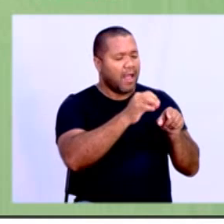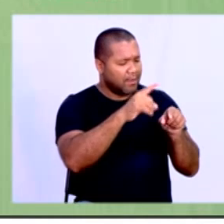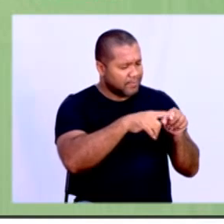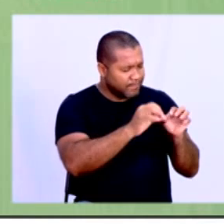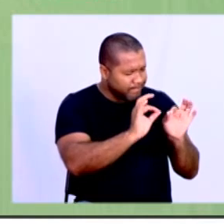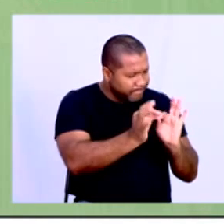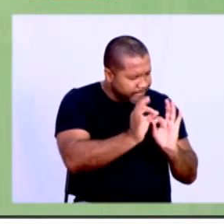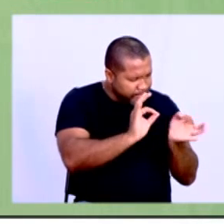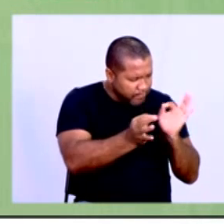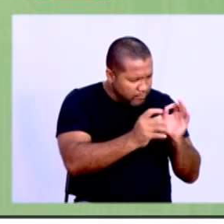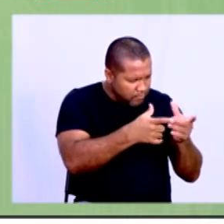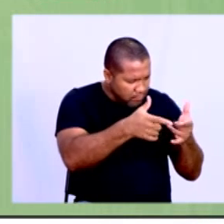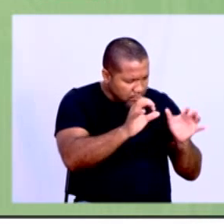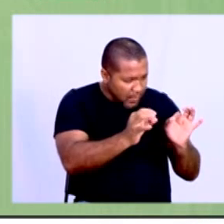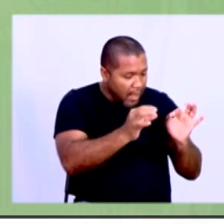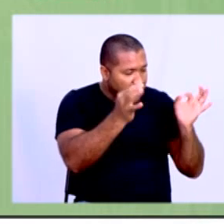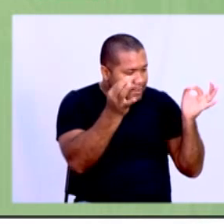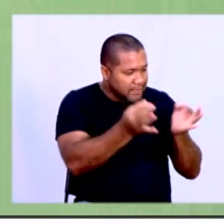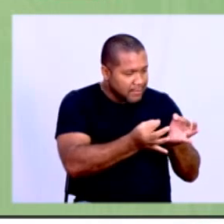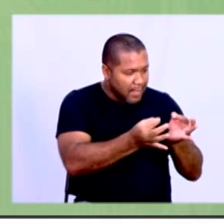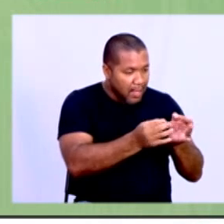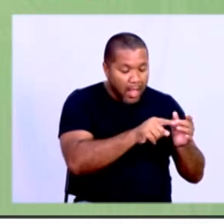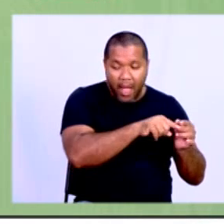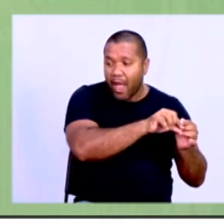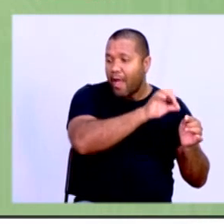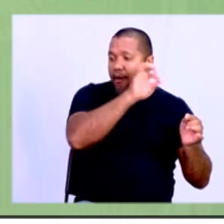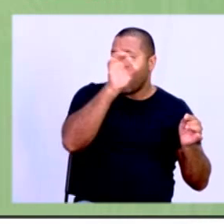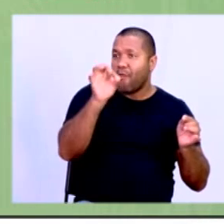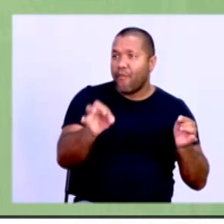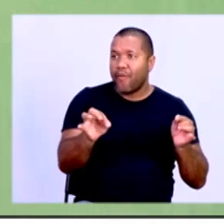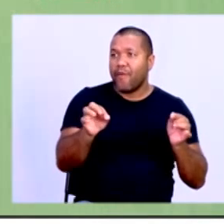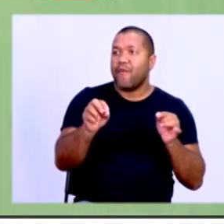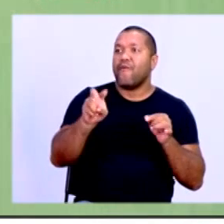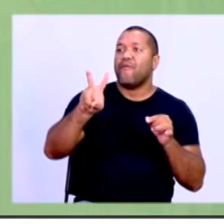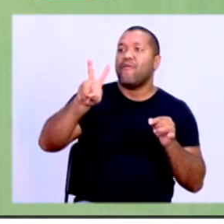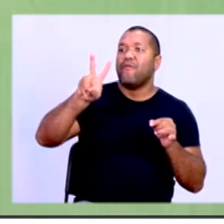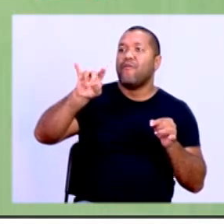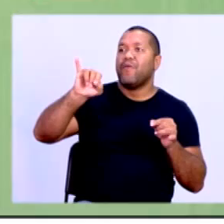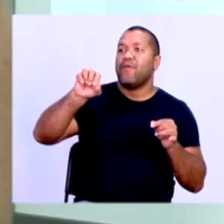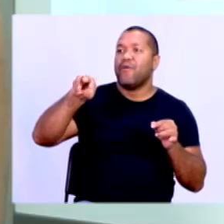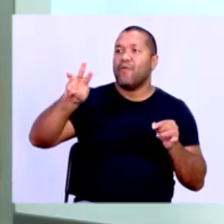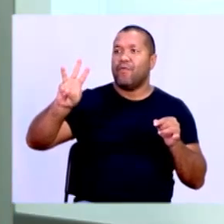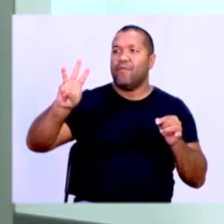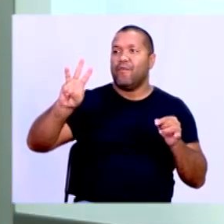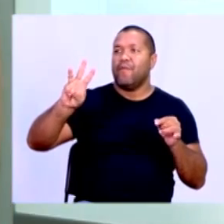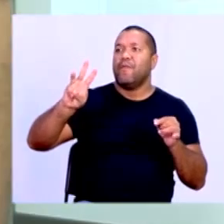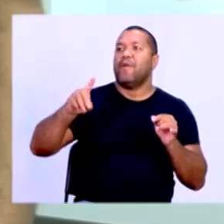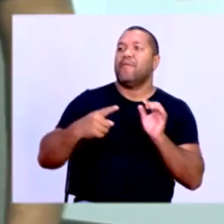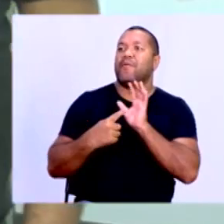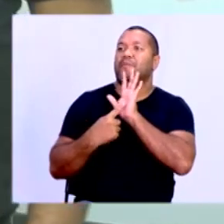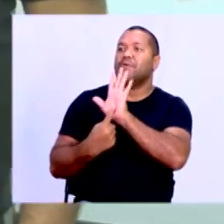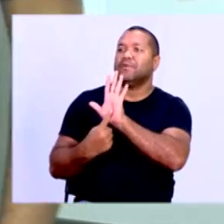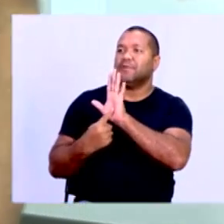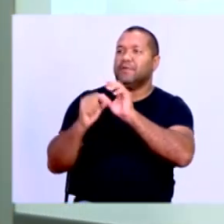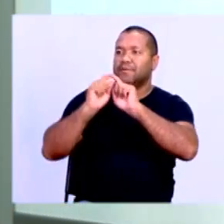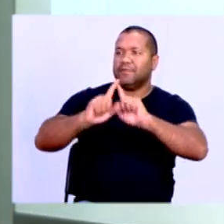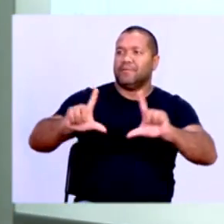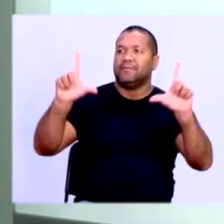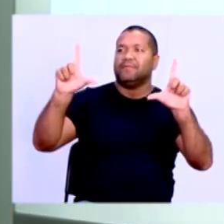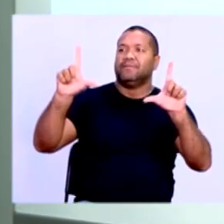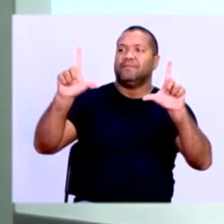para apresentar, é que ele vai utilizar a camada view, a visão, para mostrar, para ser consumido aqueles dados.